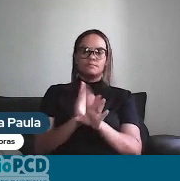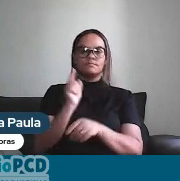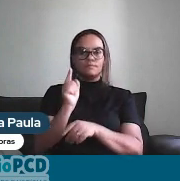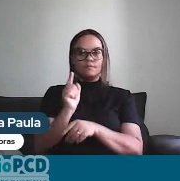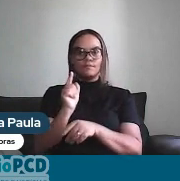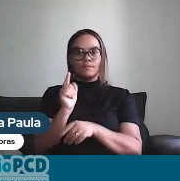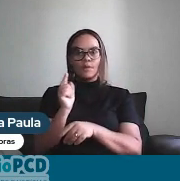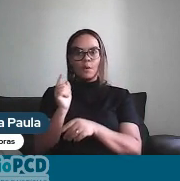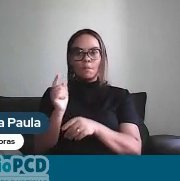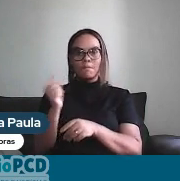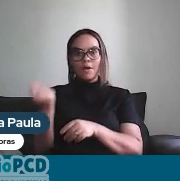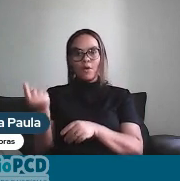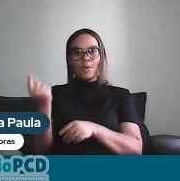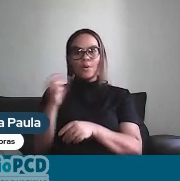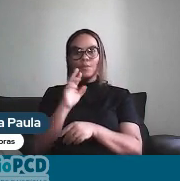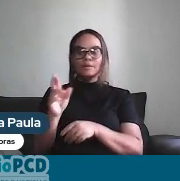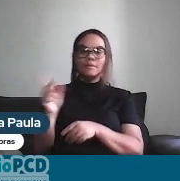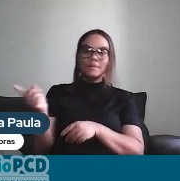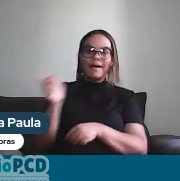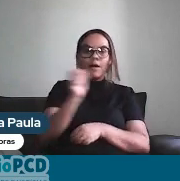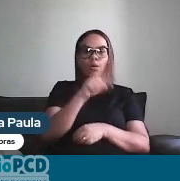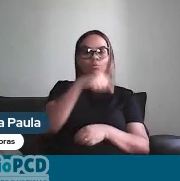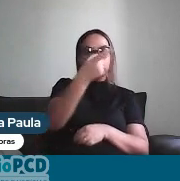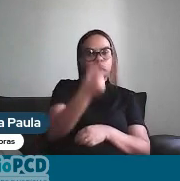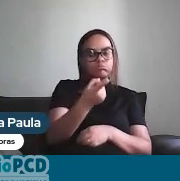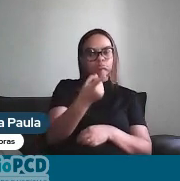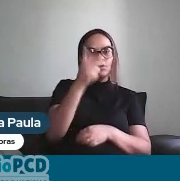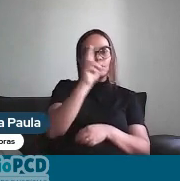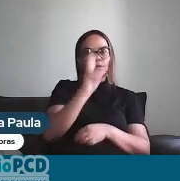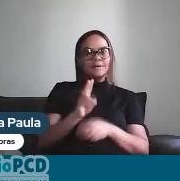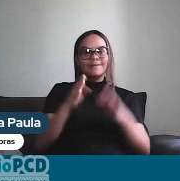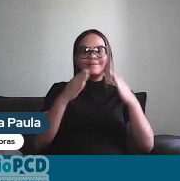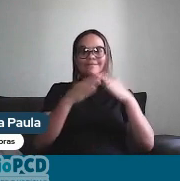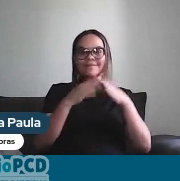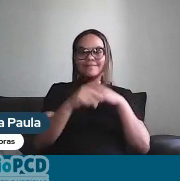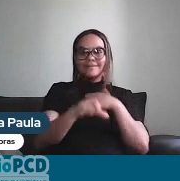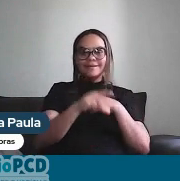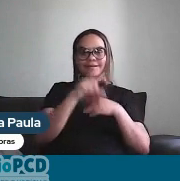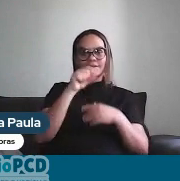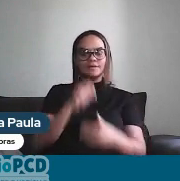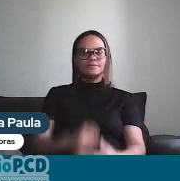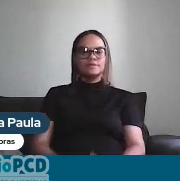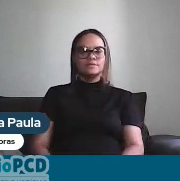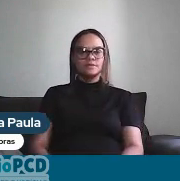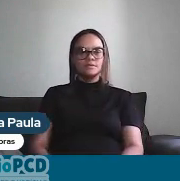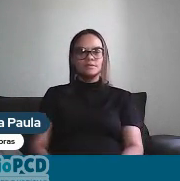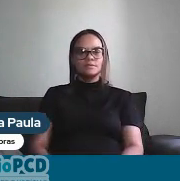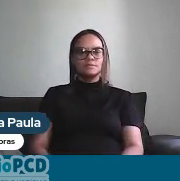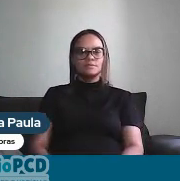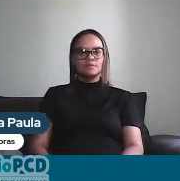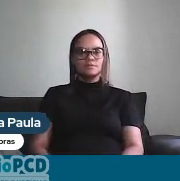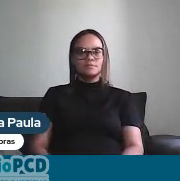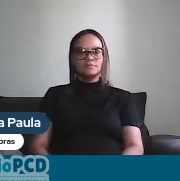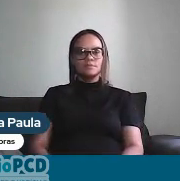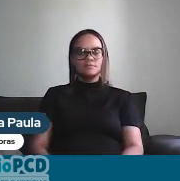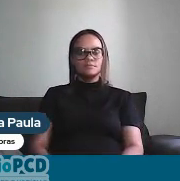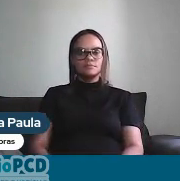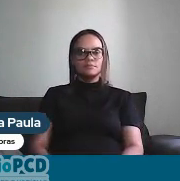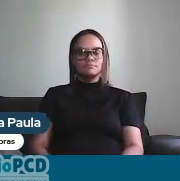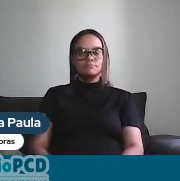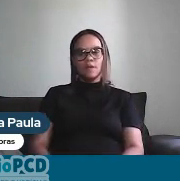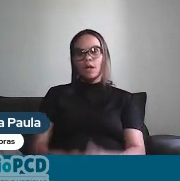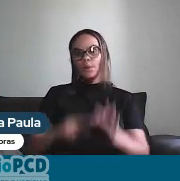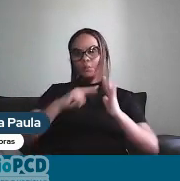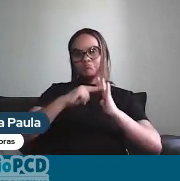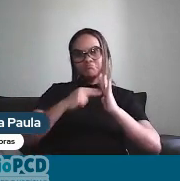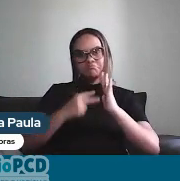nas outras não, porque não caiu. Não é, a minha casa não era uma das casas já definidas. E isso não quer dizer